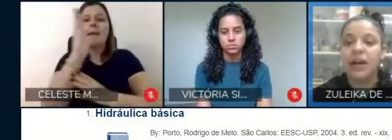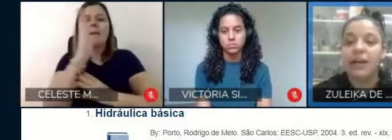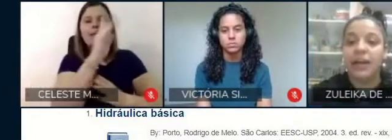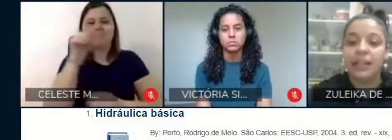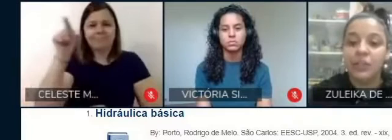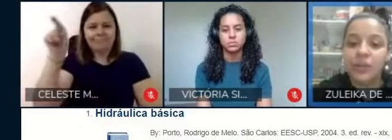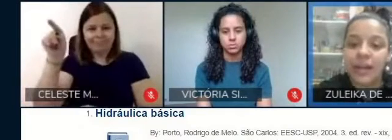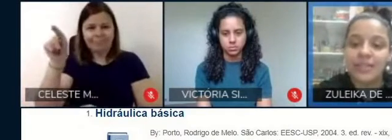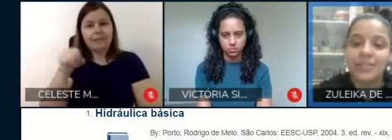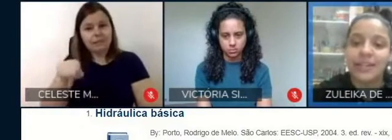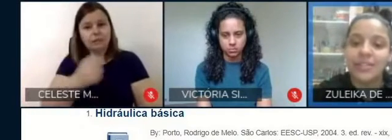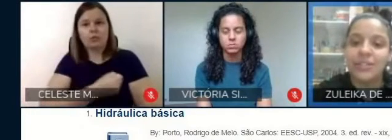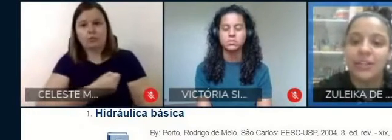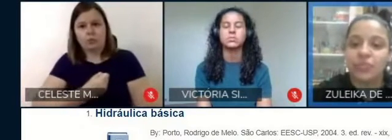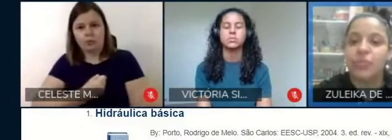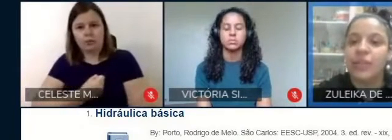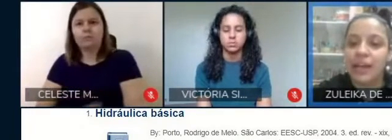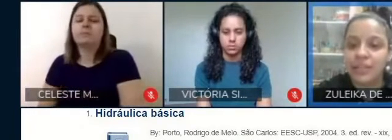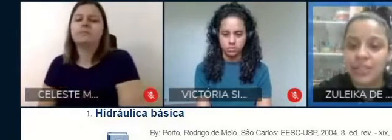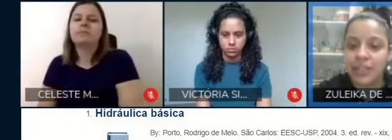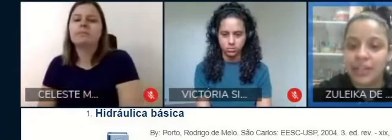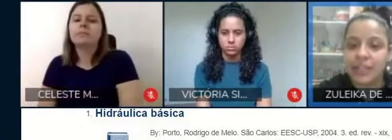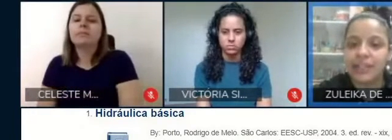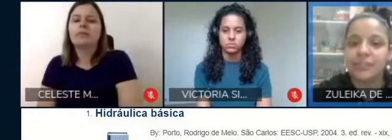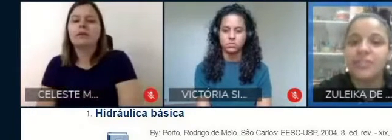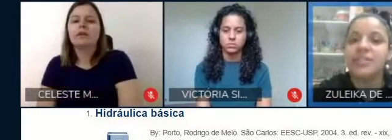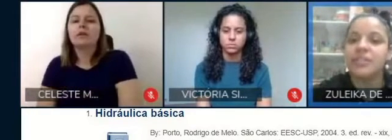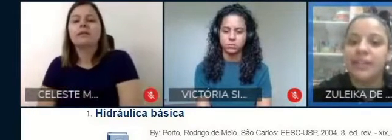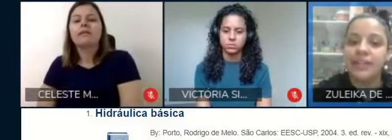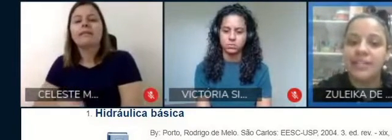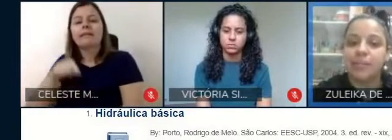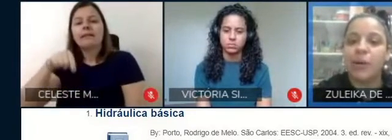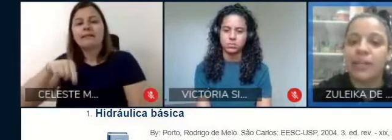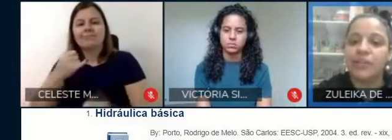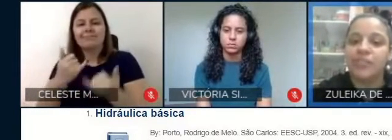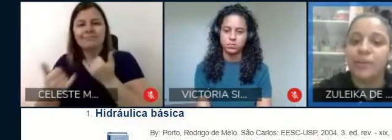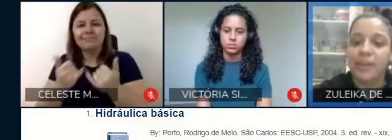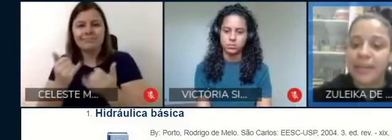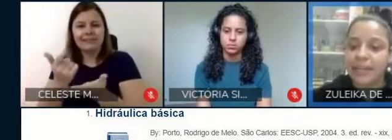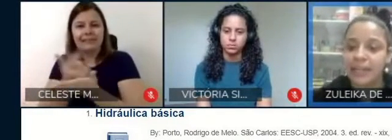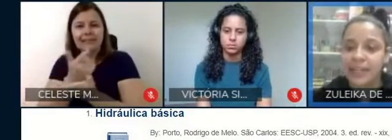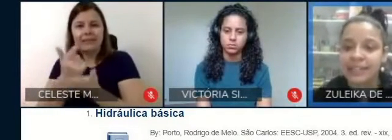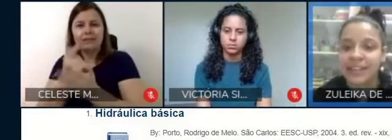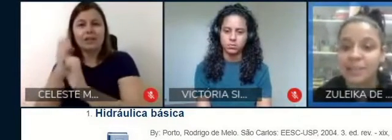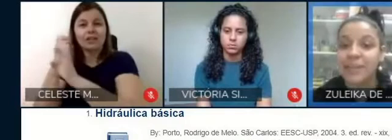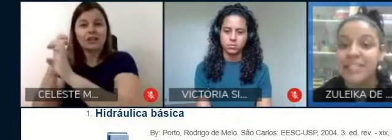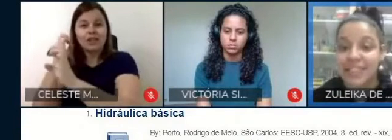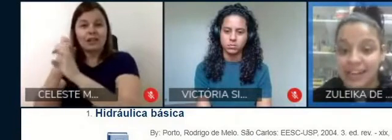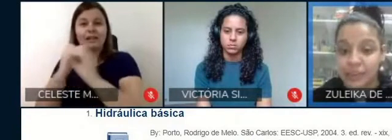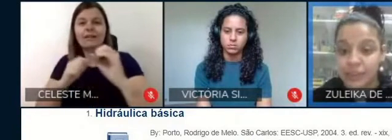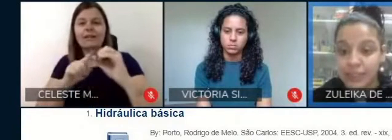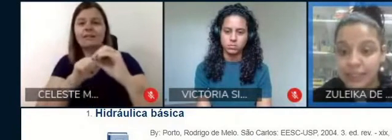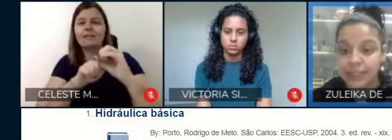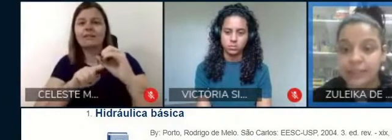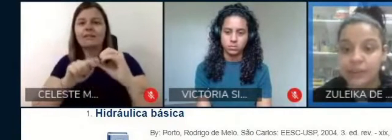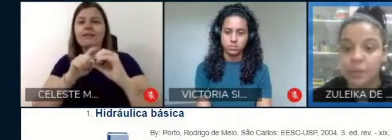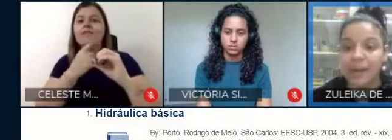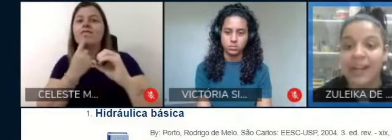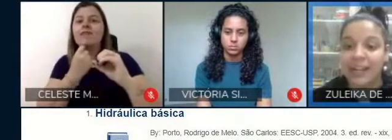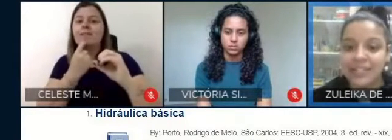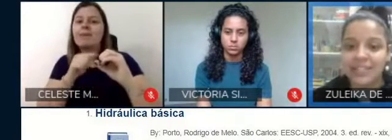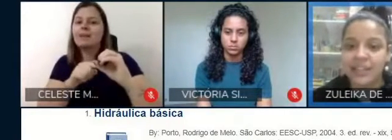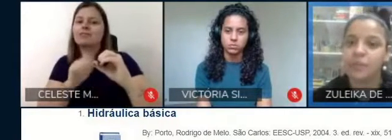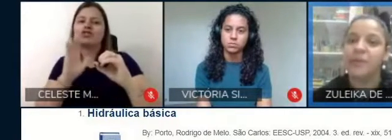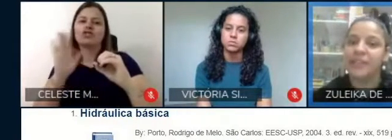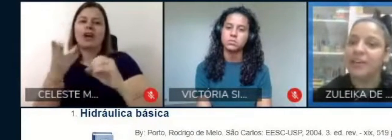chamada. No caso deste livro da engenharia, vocês veem essa bolinha vermelha, ele está emprestado.